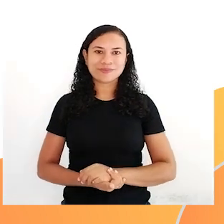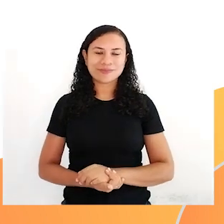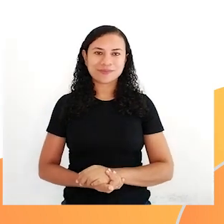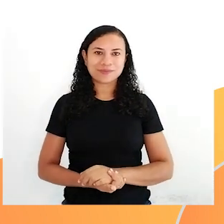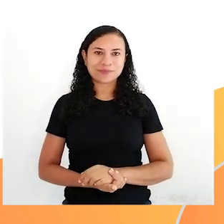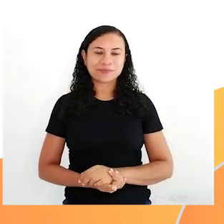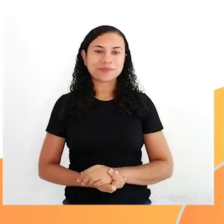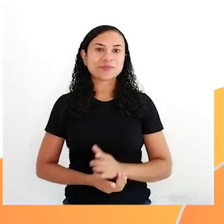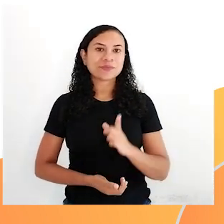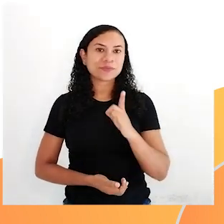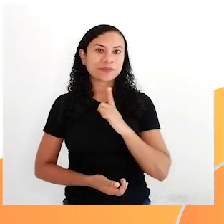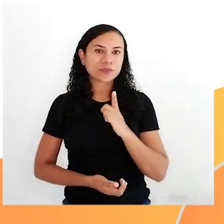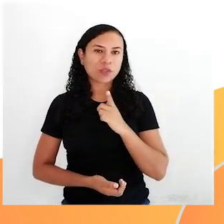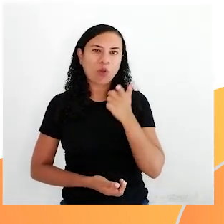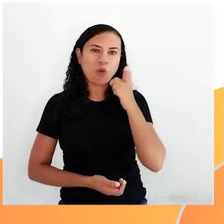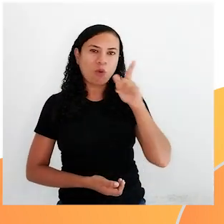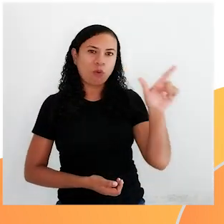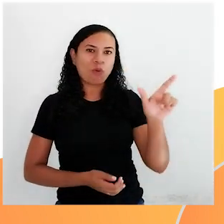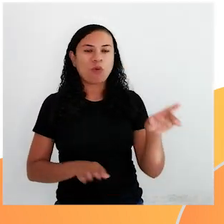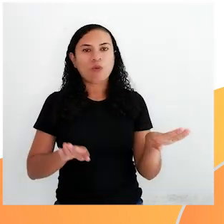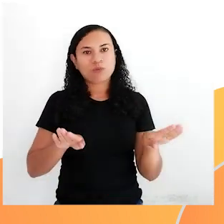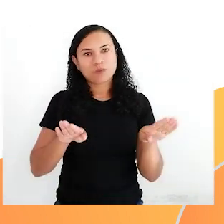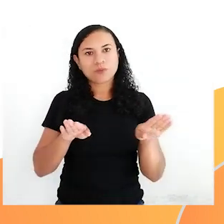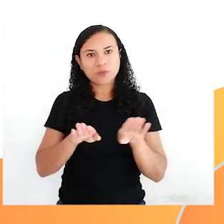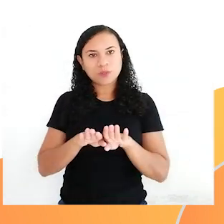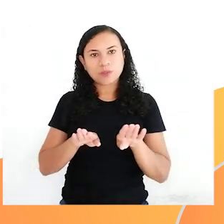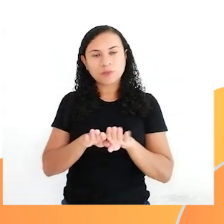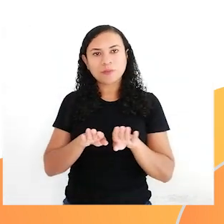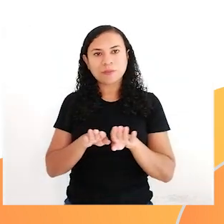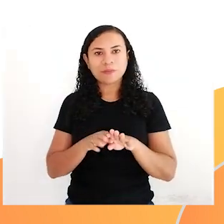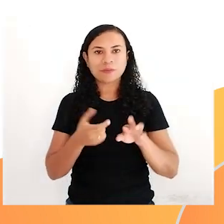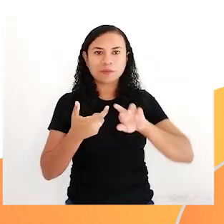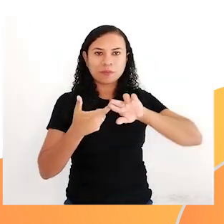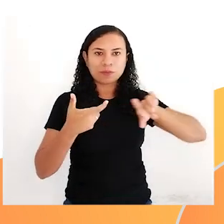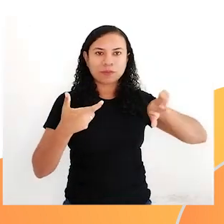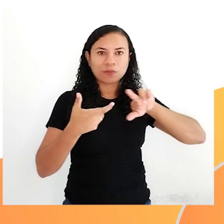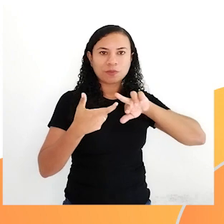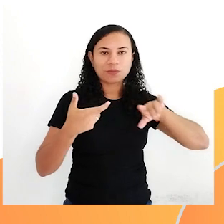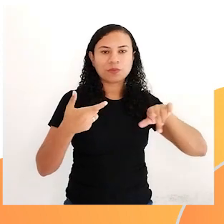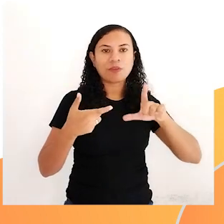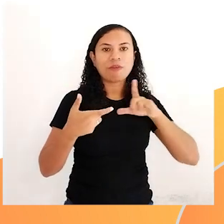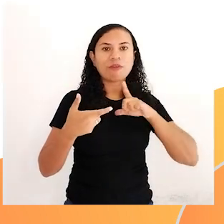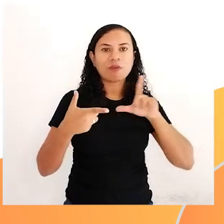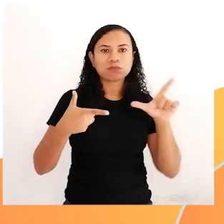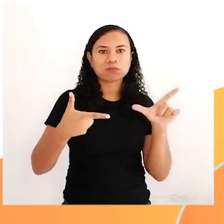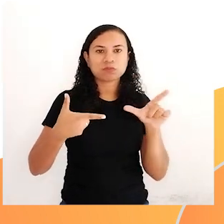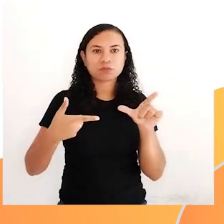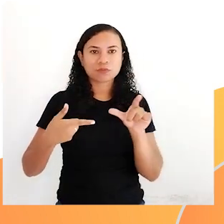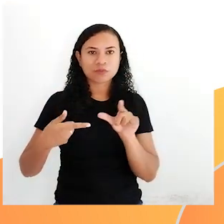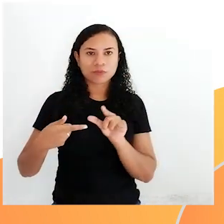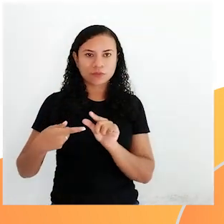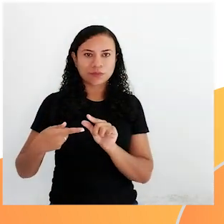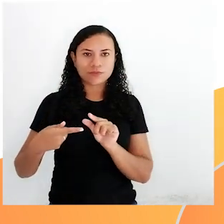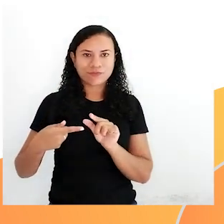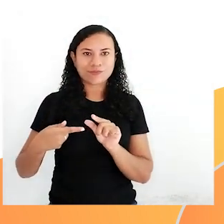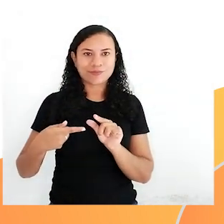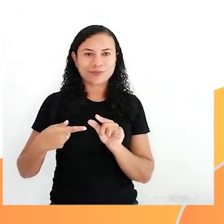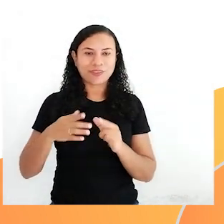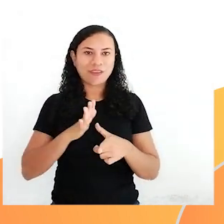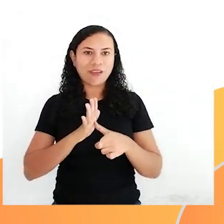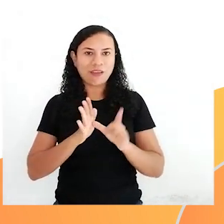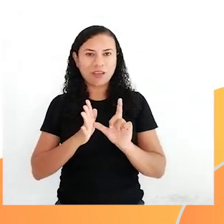Temos ainda um outro tipo de derivação chamado derivação regressiva. Ao contrário do que vimos